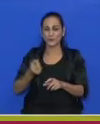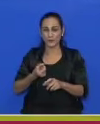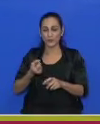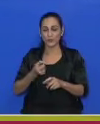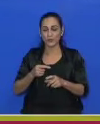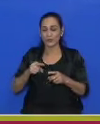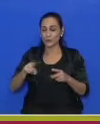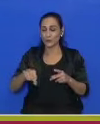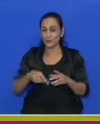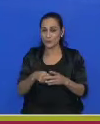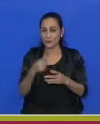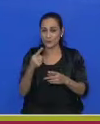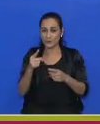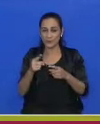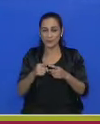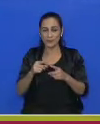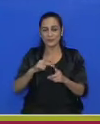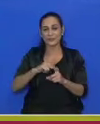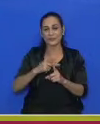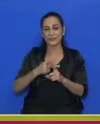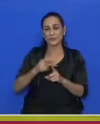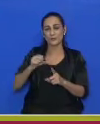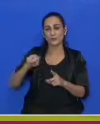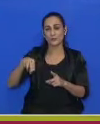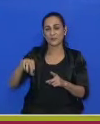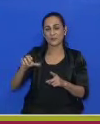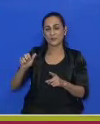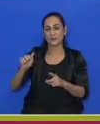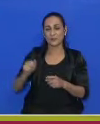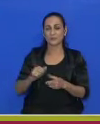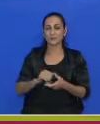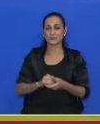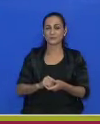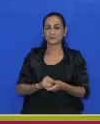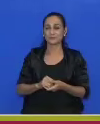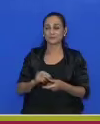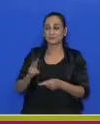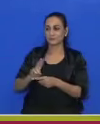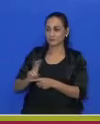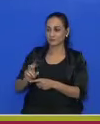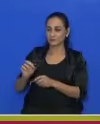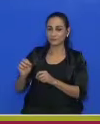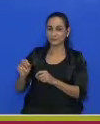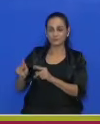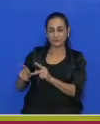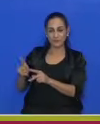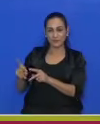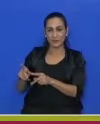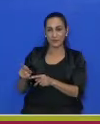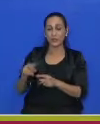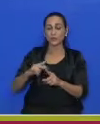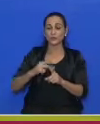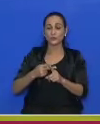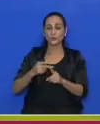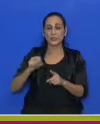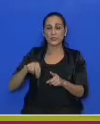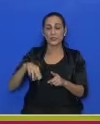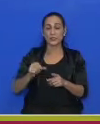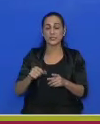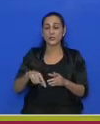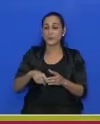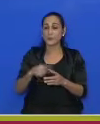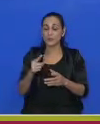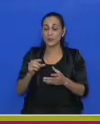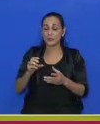números sorteados no primeiro sorteio da dupla Sena. Muito bem, senhoras auditoras populares. Dupla Sena,